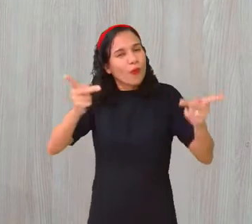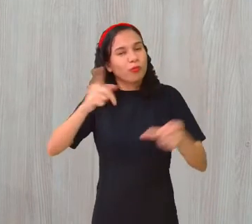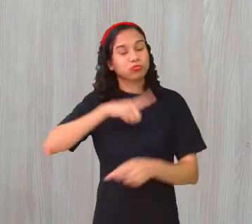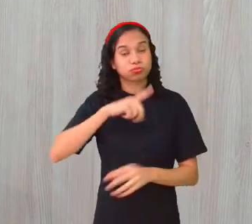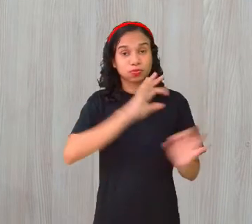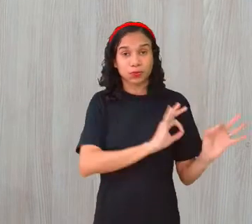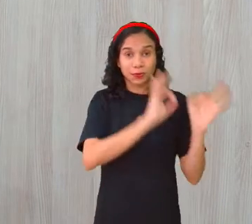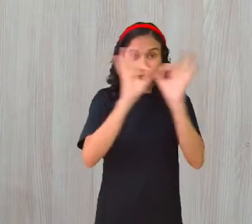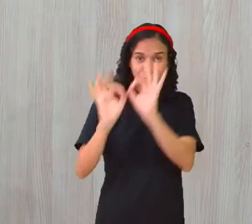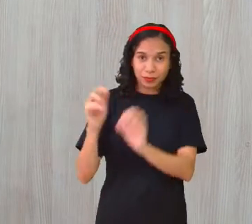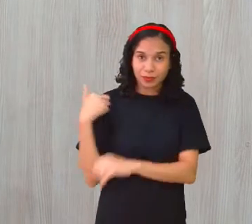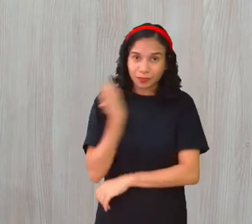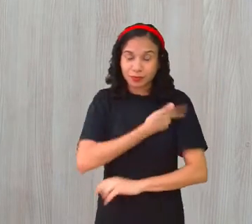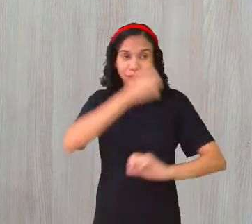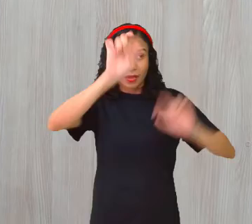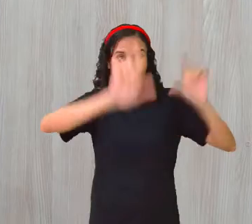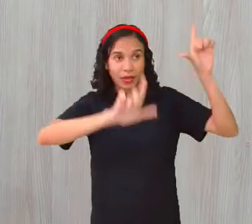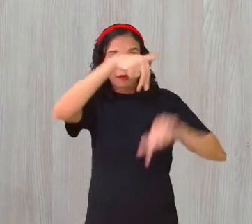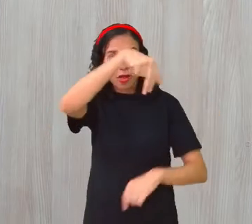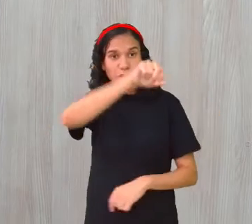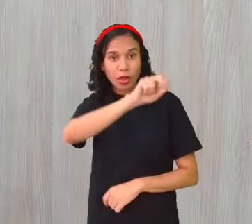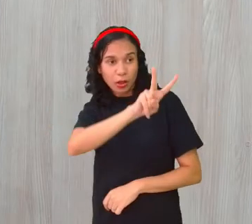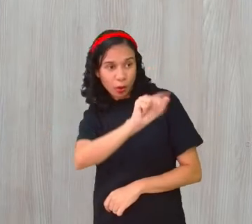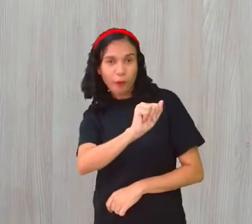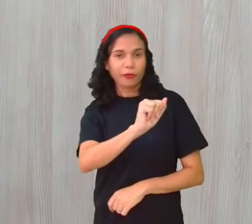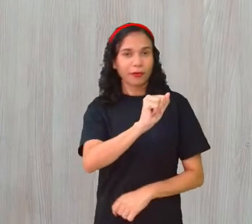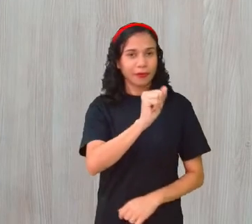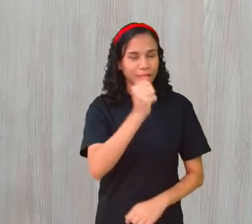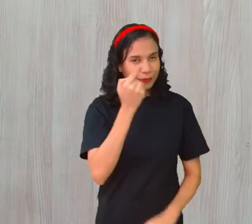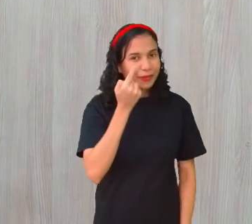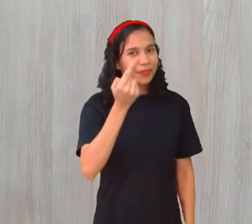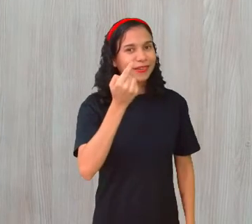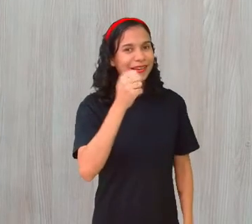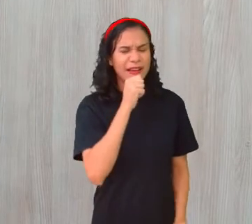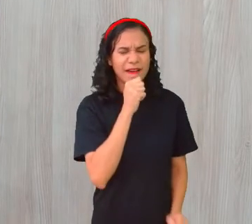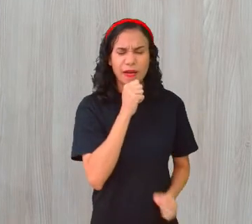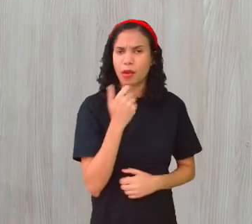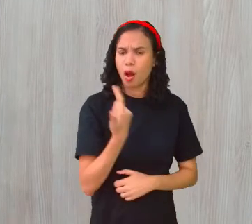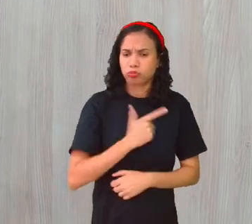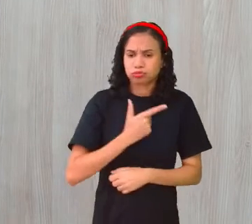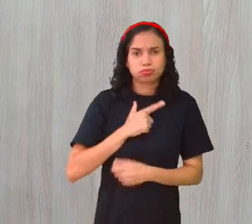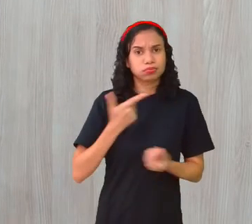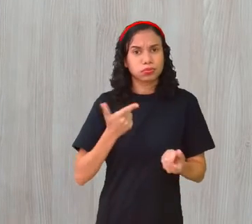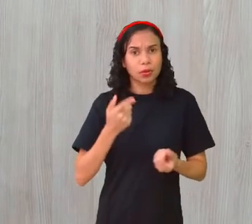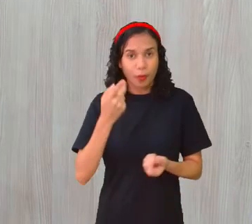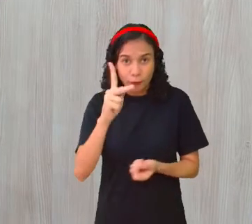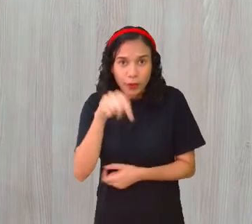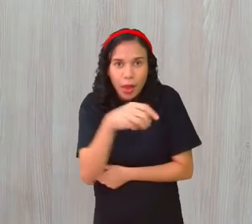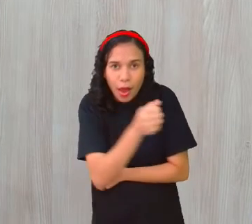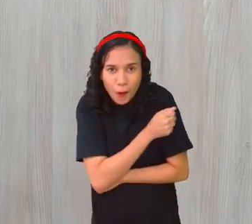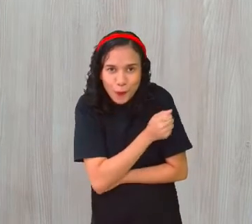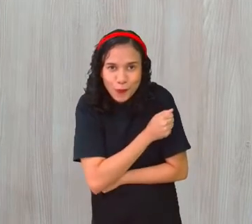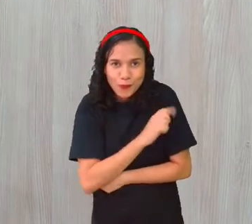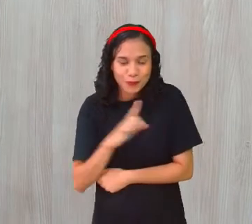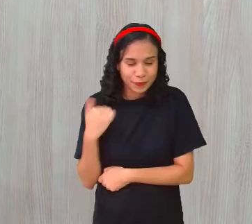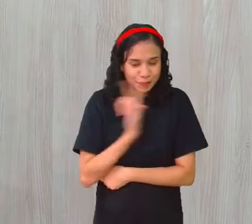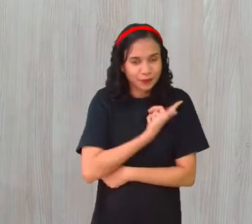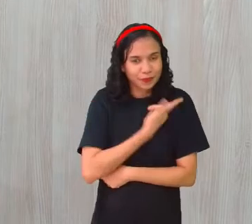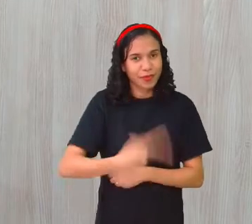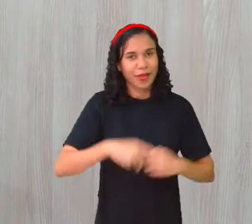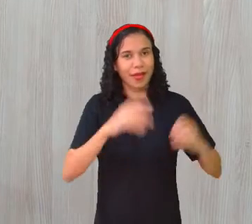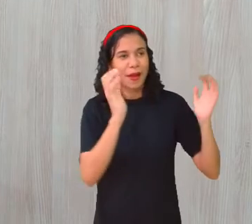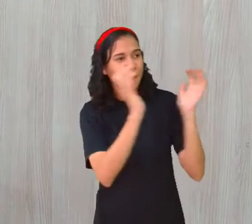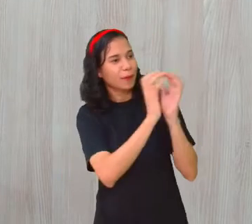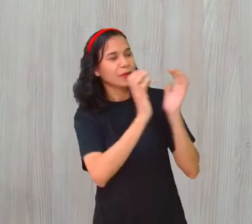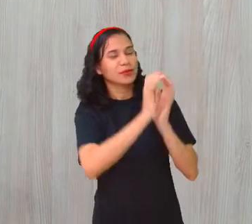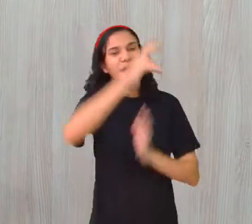estão assistindo a gente pela TV Nova Nordeste e ainda não tem, você é estudante da nossa queridíssima Rede Municipal